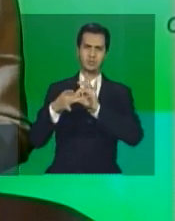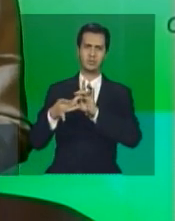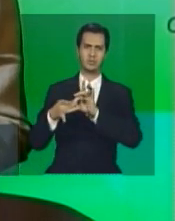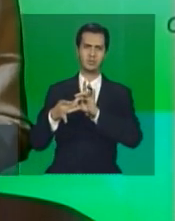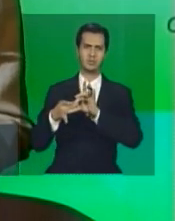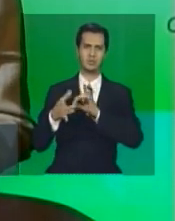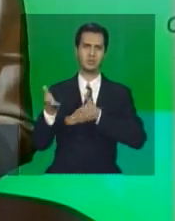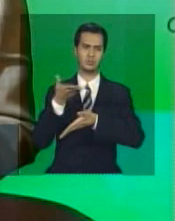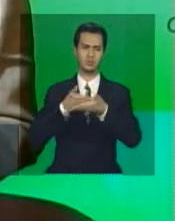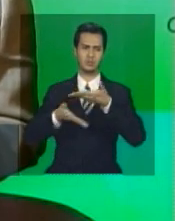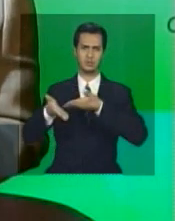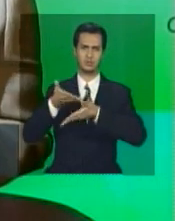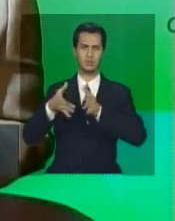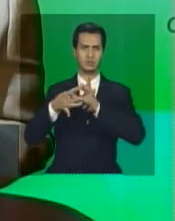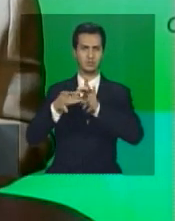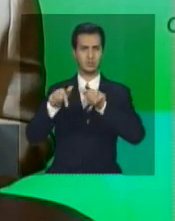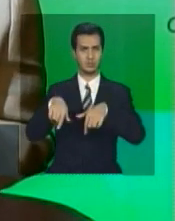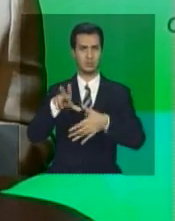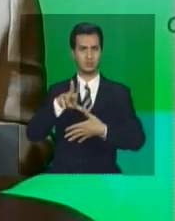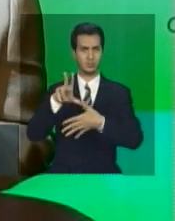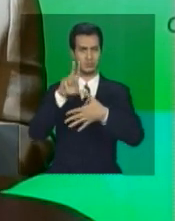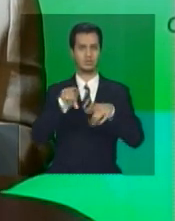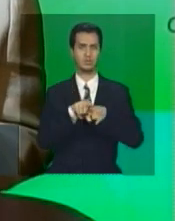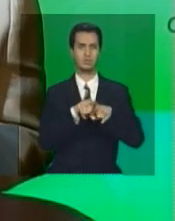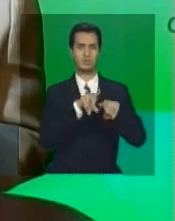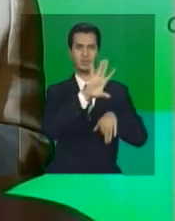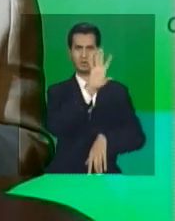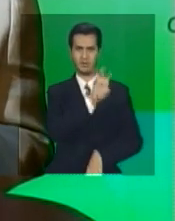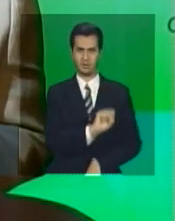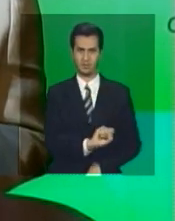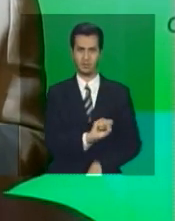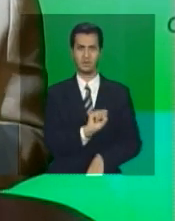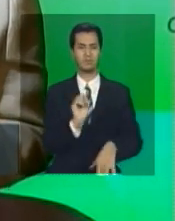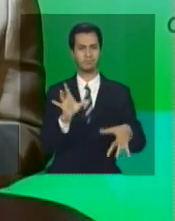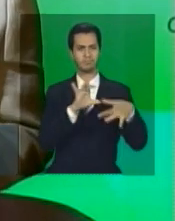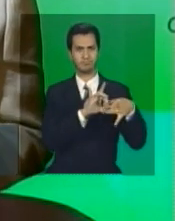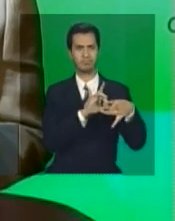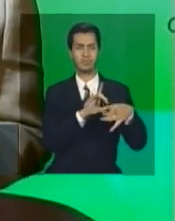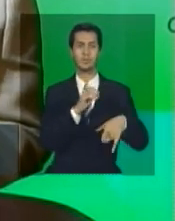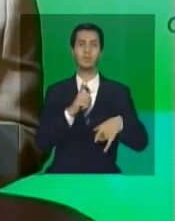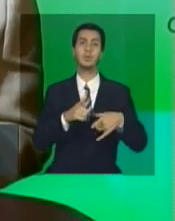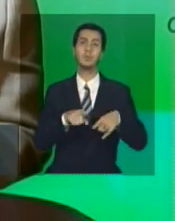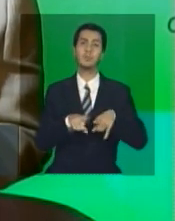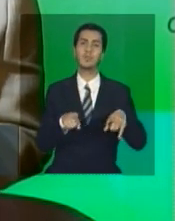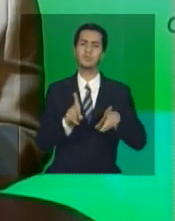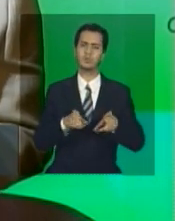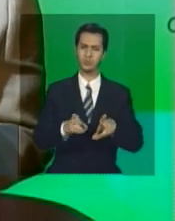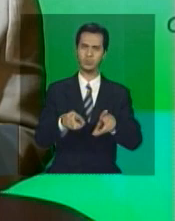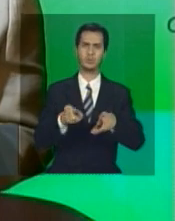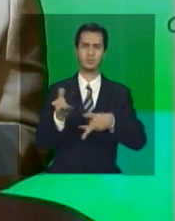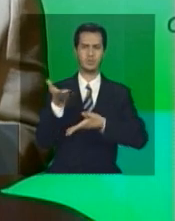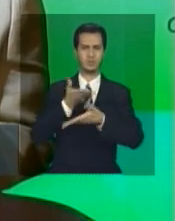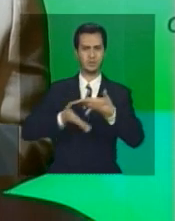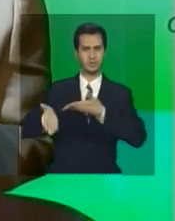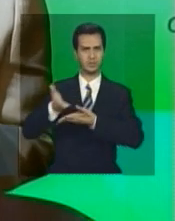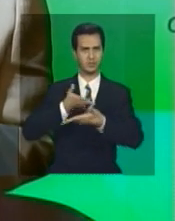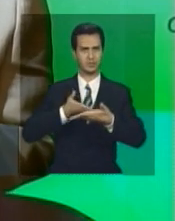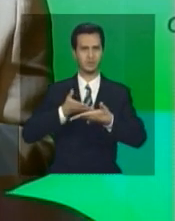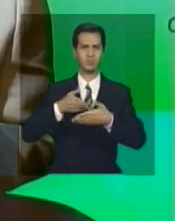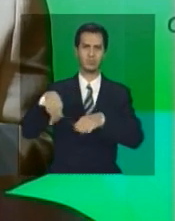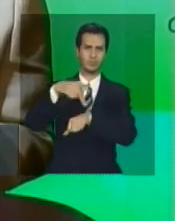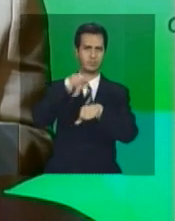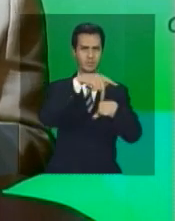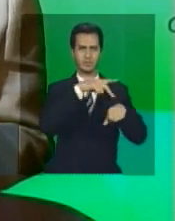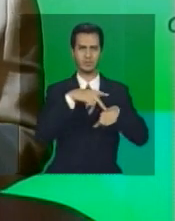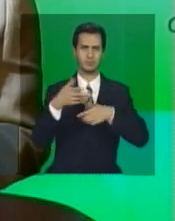nossos parceiros na América Latina e na África, sem, contudo, descuidar das relações multilaterais decorrentes